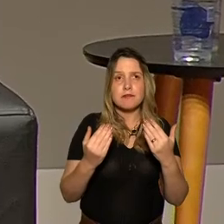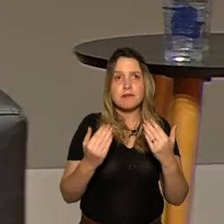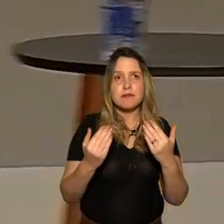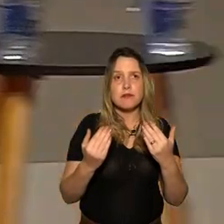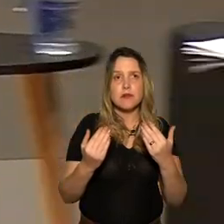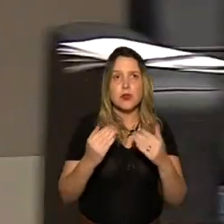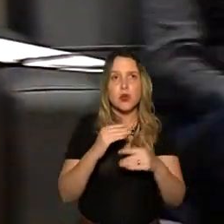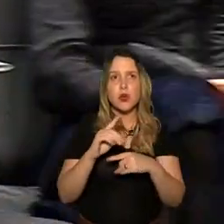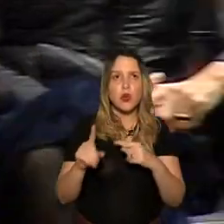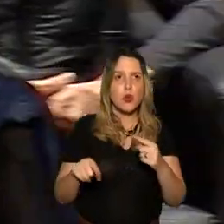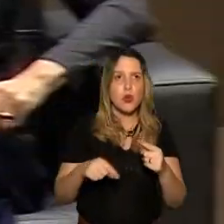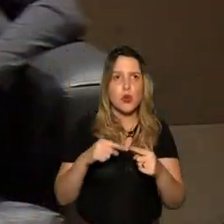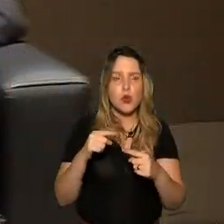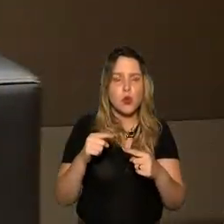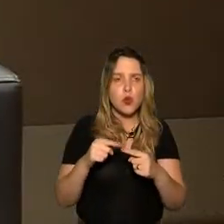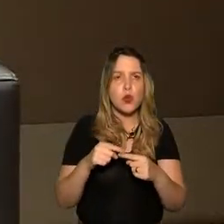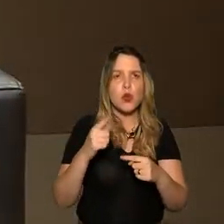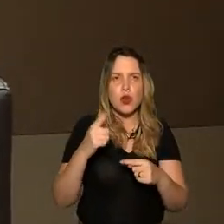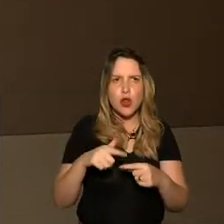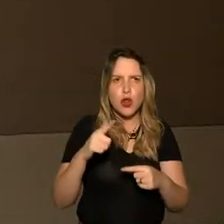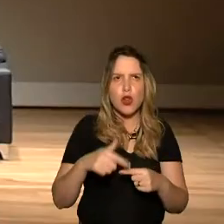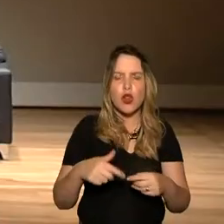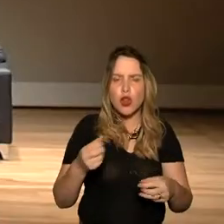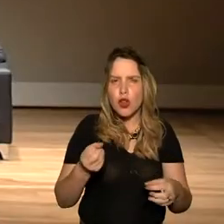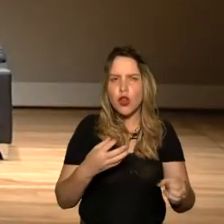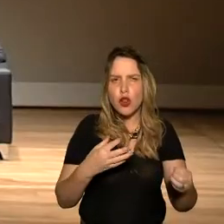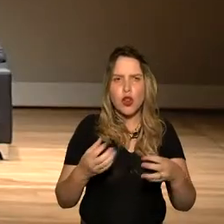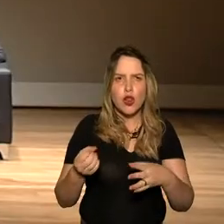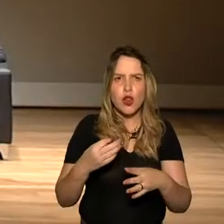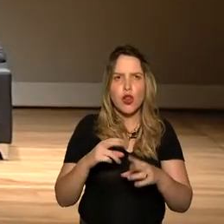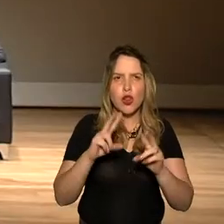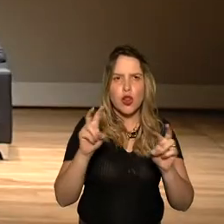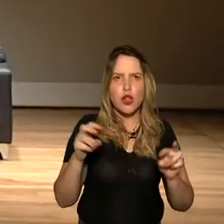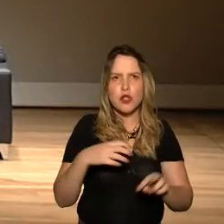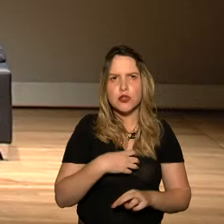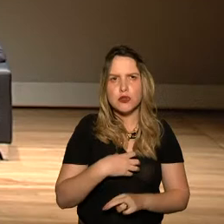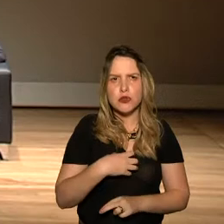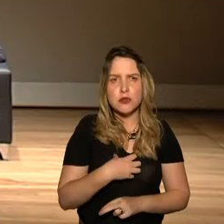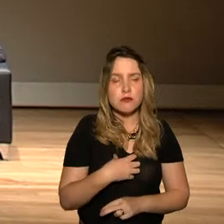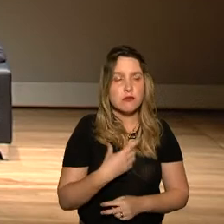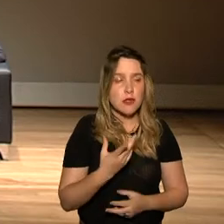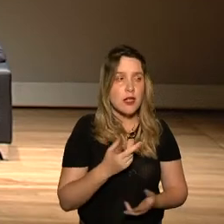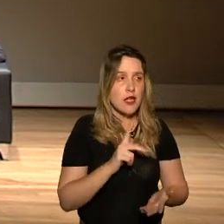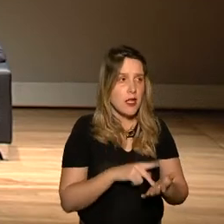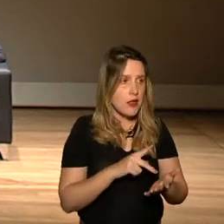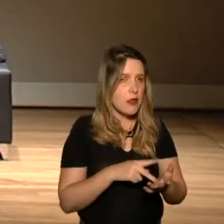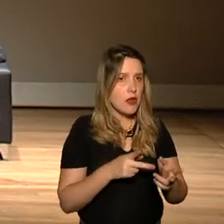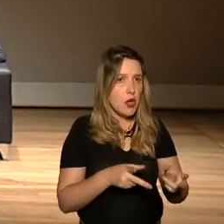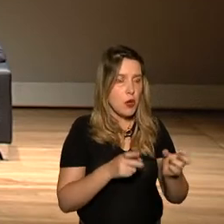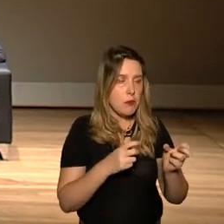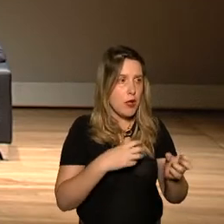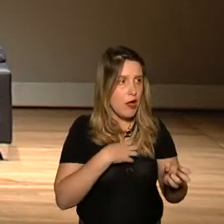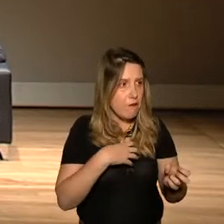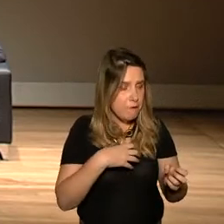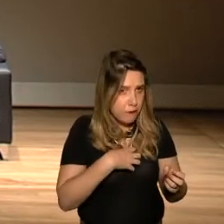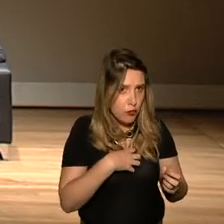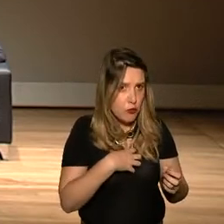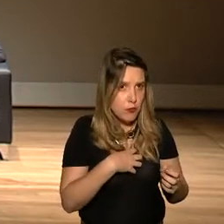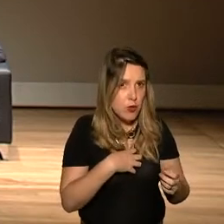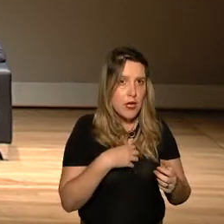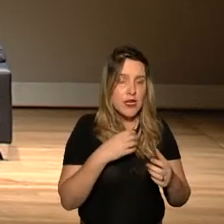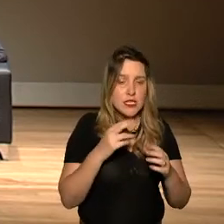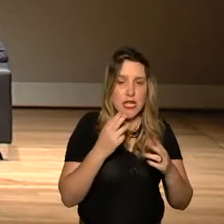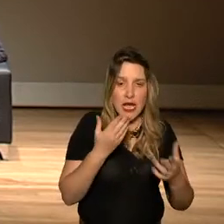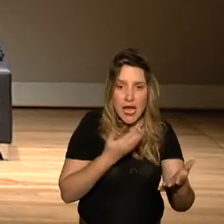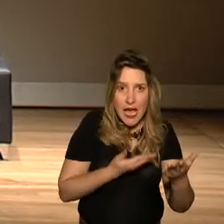justamente essa quase uma parede né que que existe até para poder perceber que a formas e formas de se